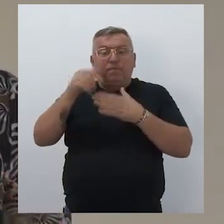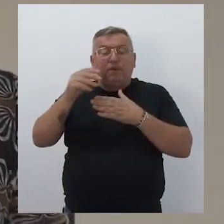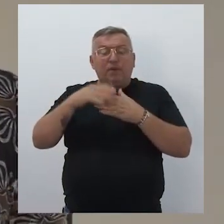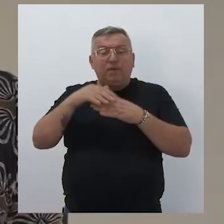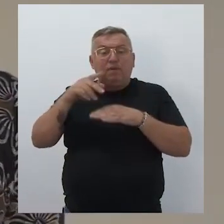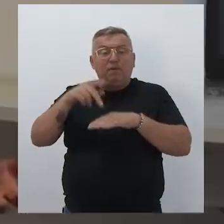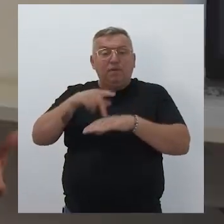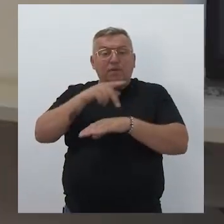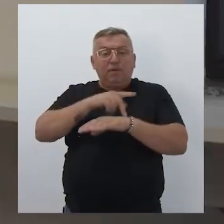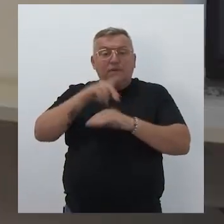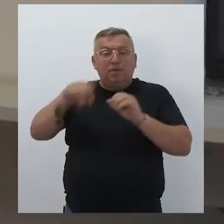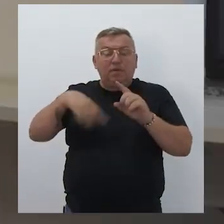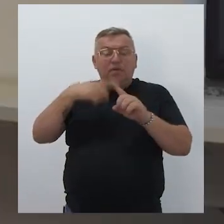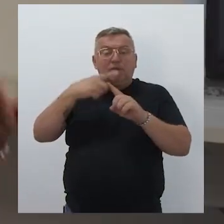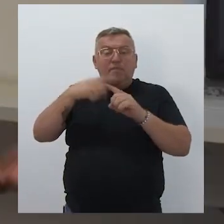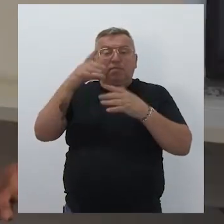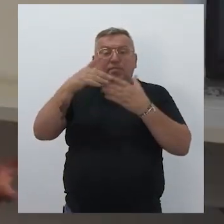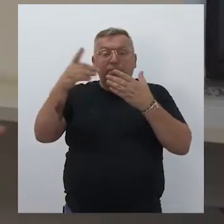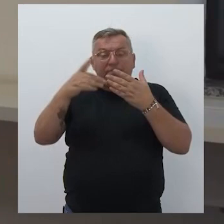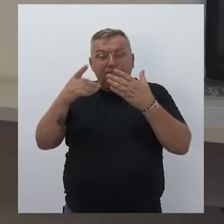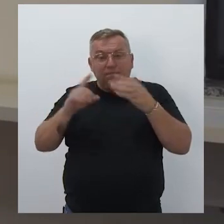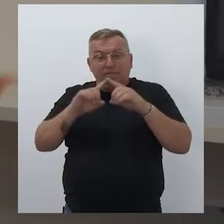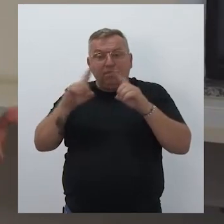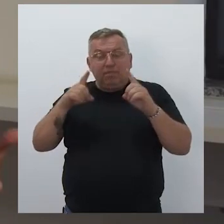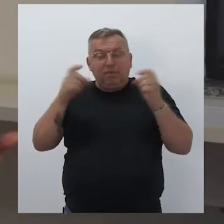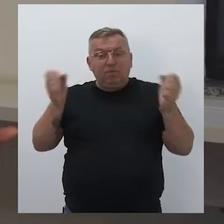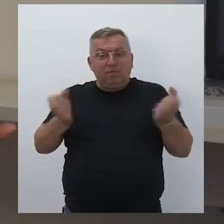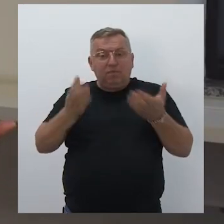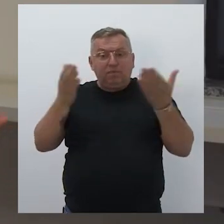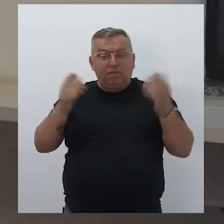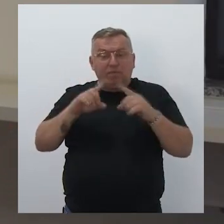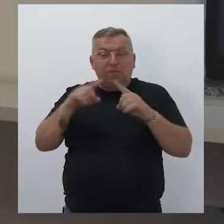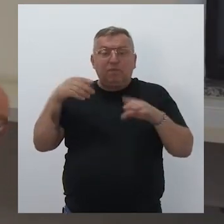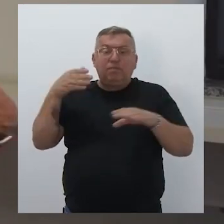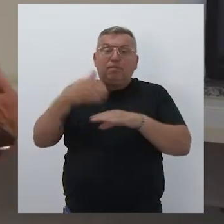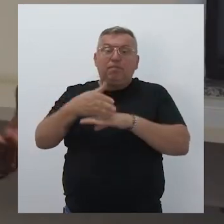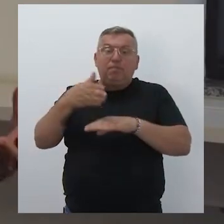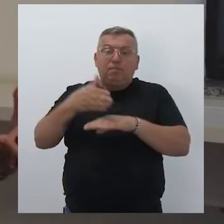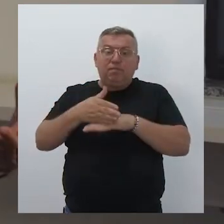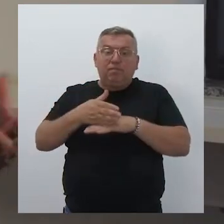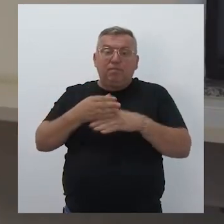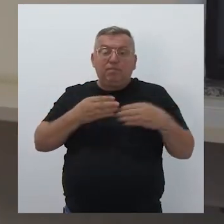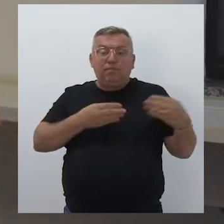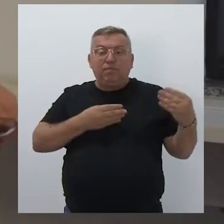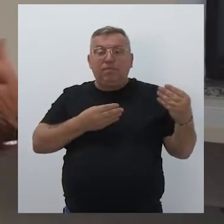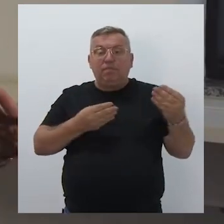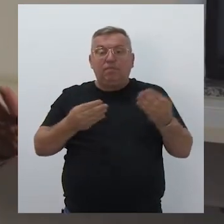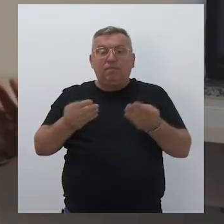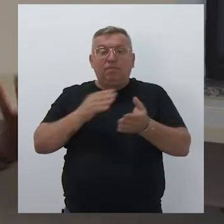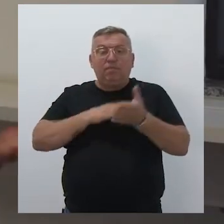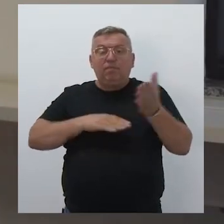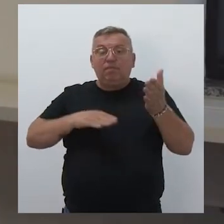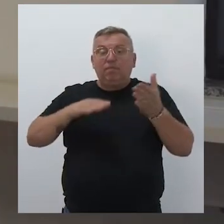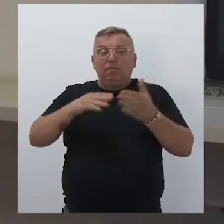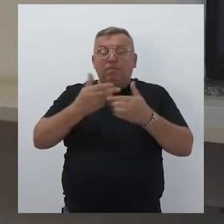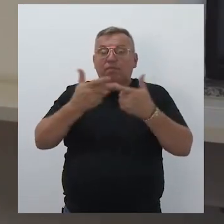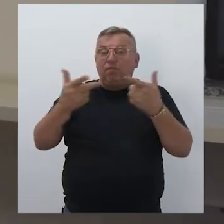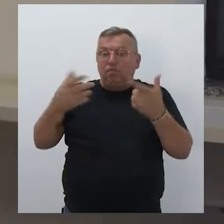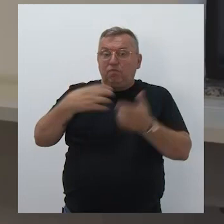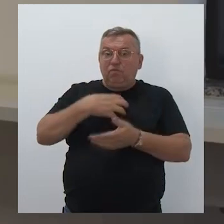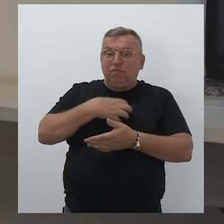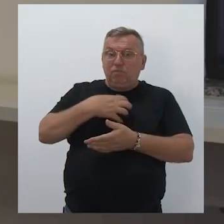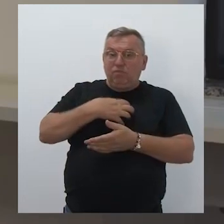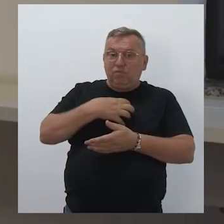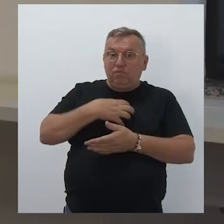pedagógicas mais interdisciplinares, mais ativas, mais participativas, que ofereçam todas essas